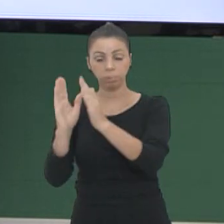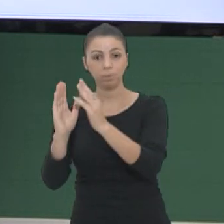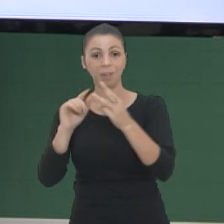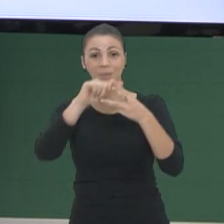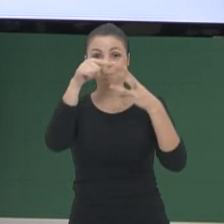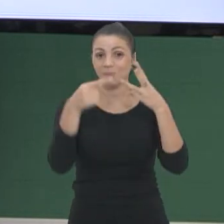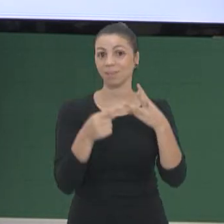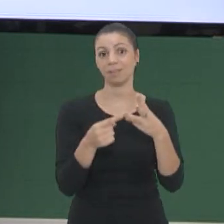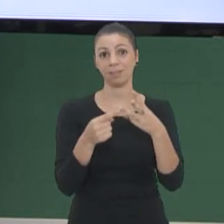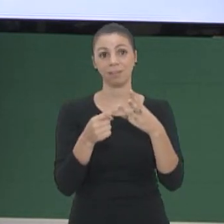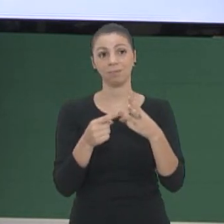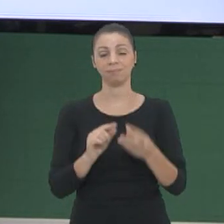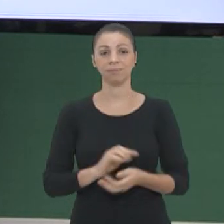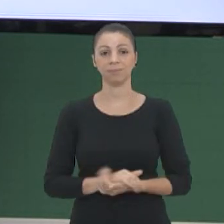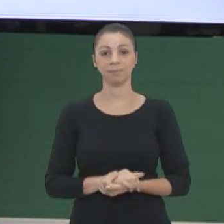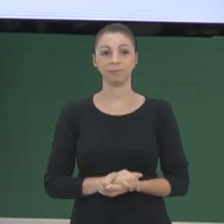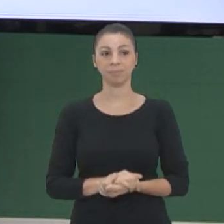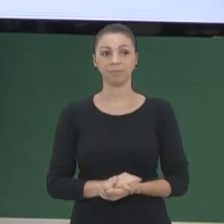Vamos continuar?